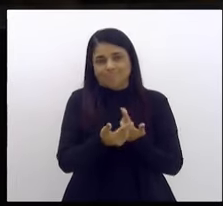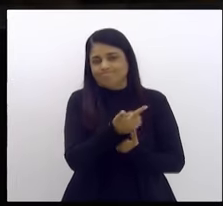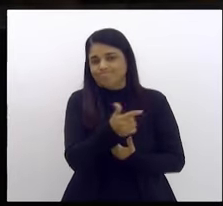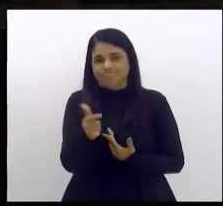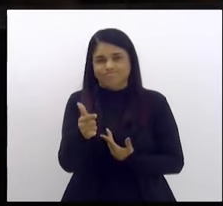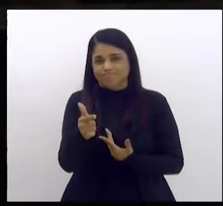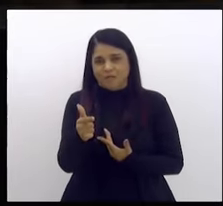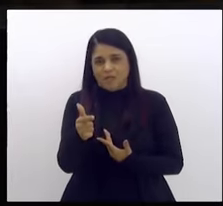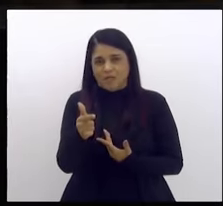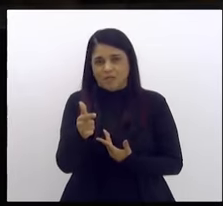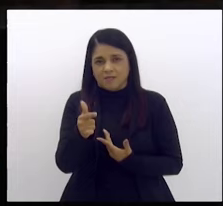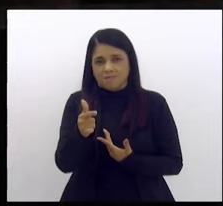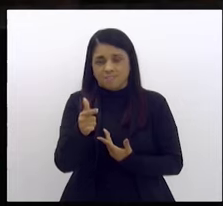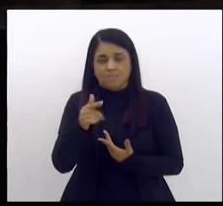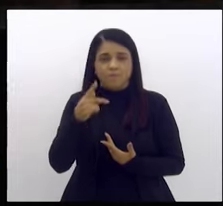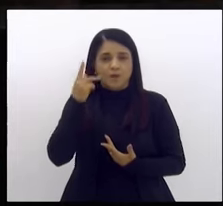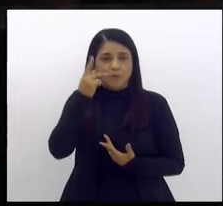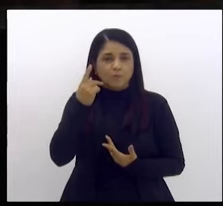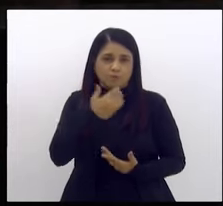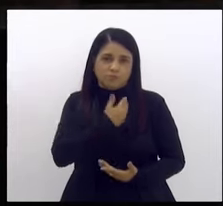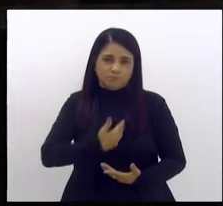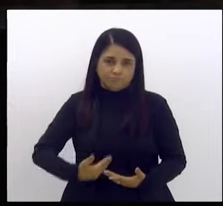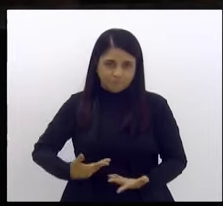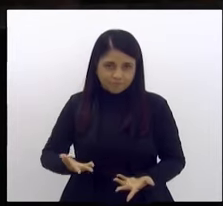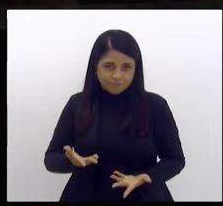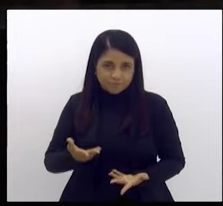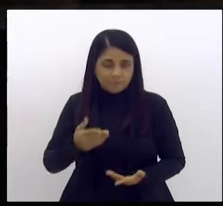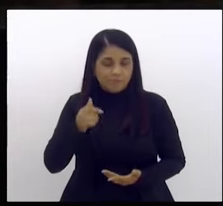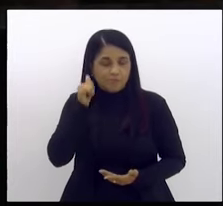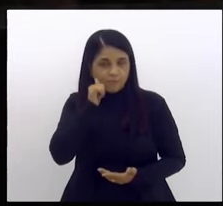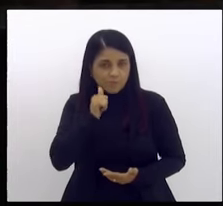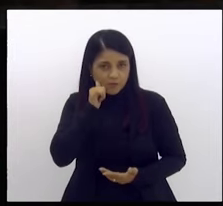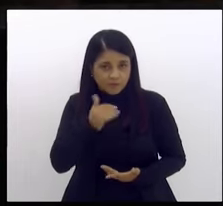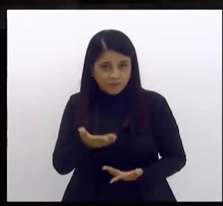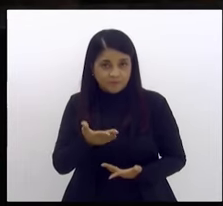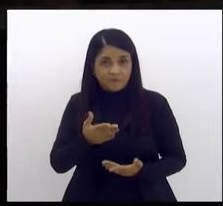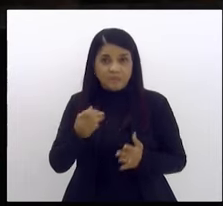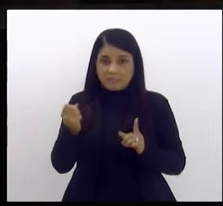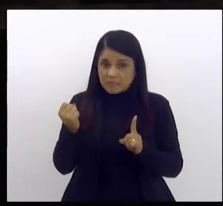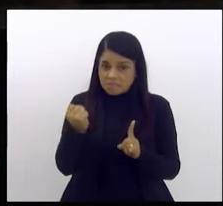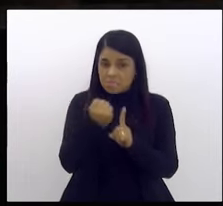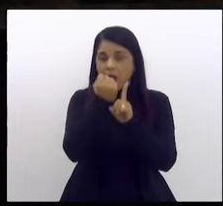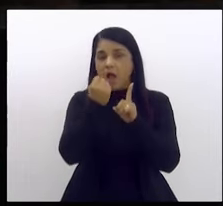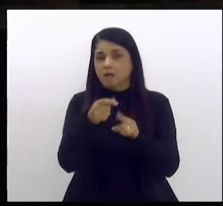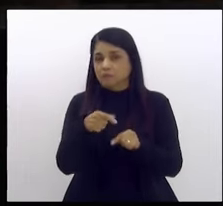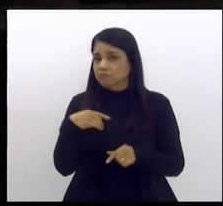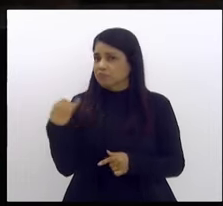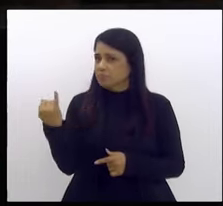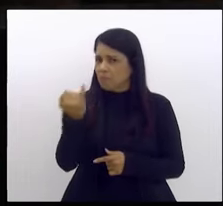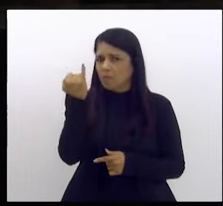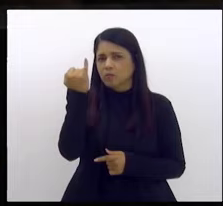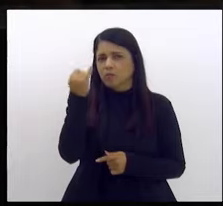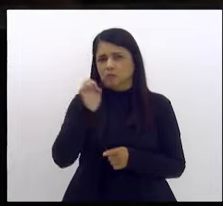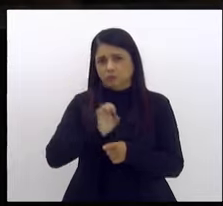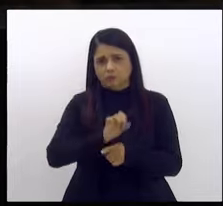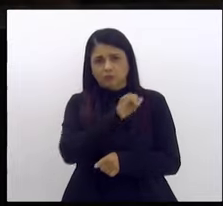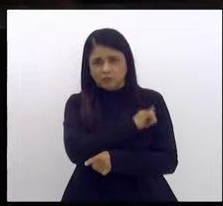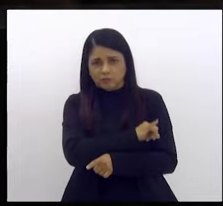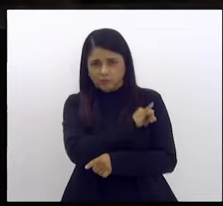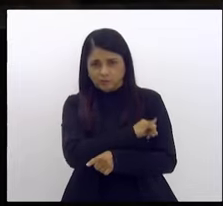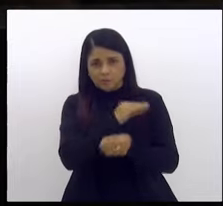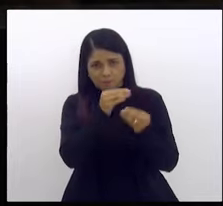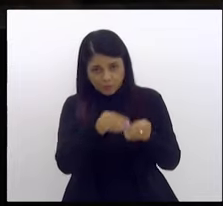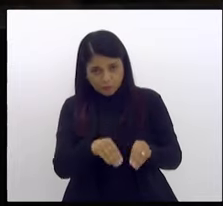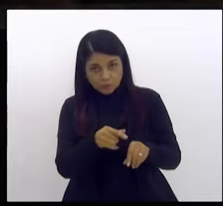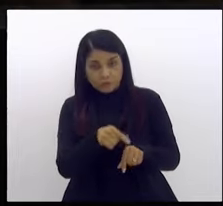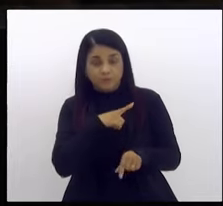políticas para as nossas mulheres. E isso tem impactos importantes no estado do Rio de Janeiro. Na última